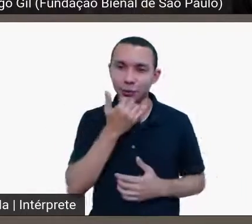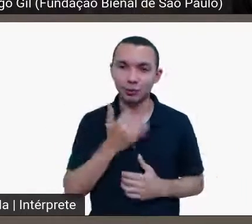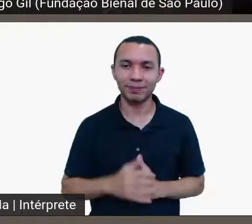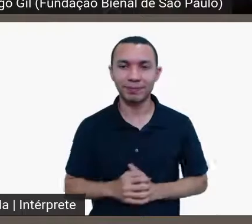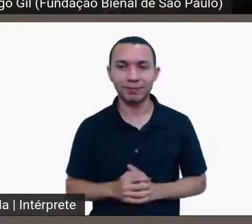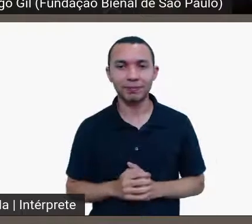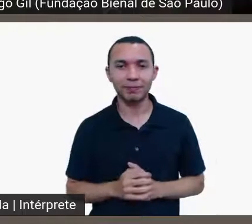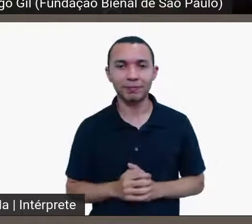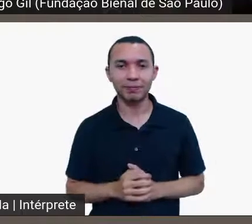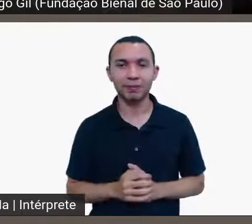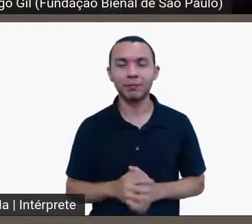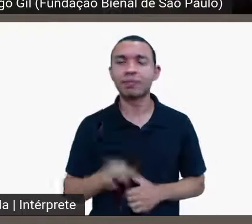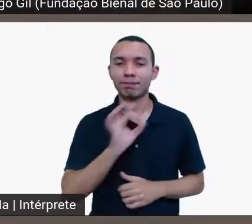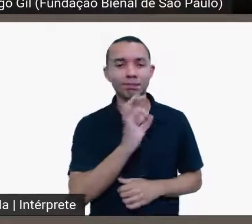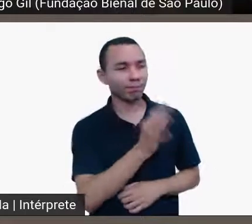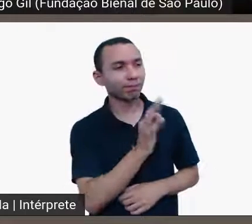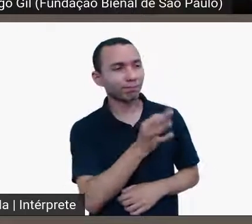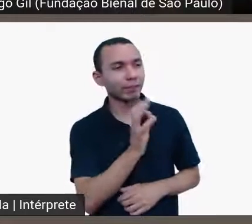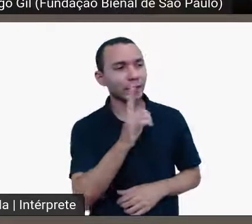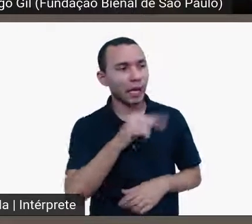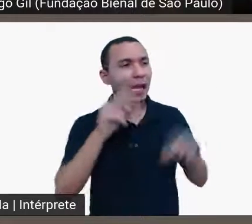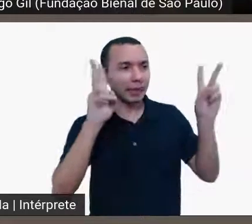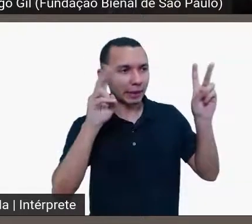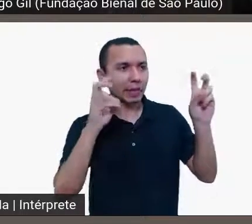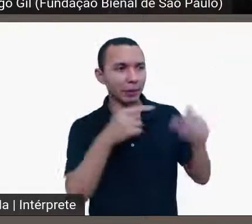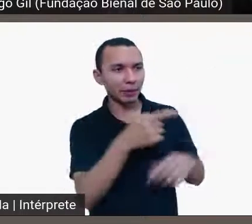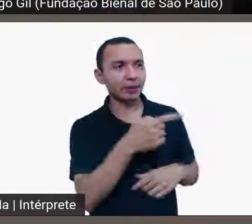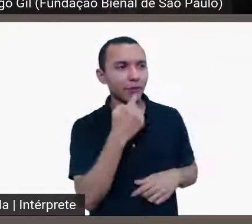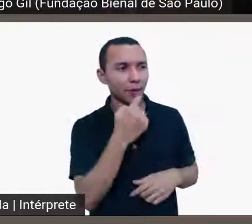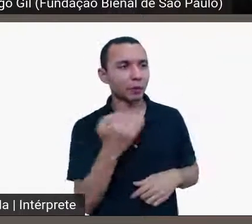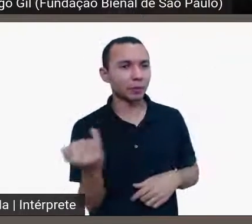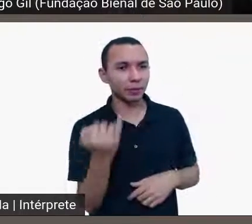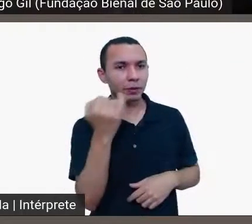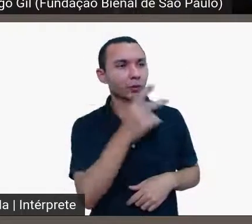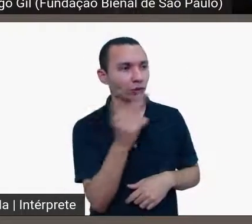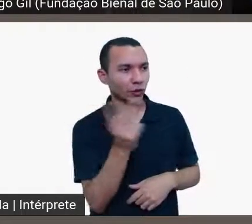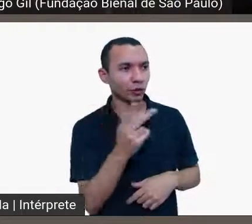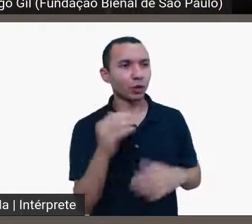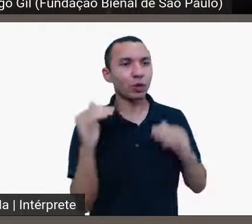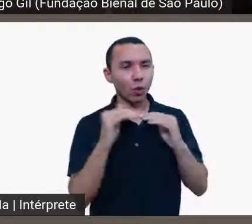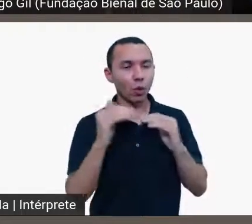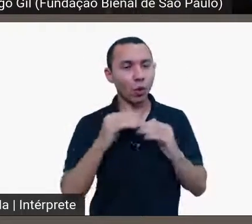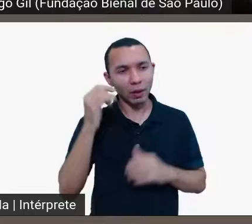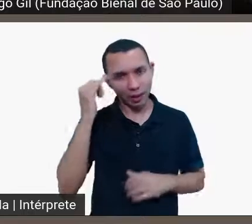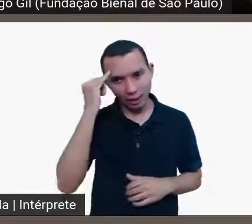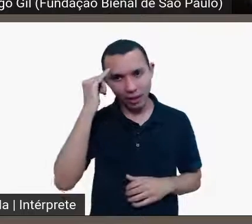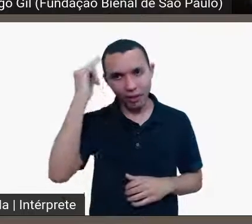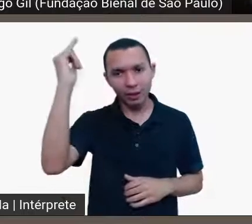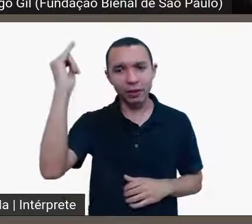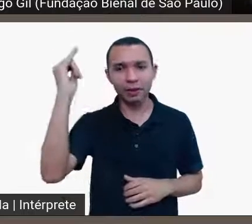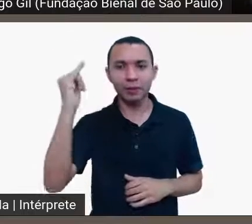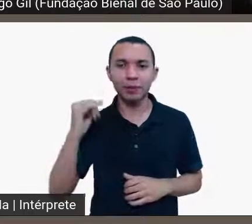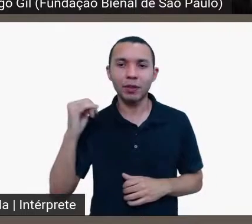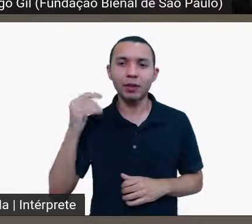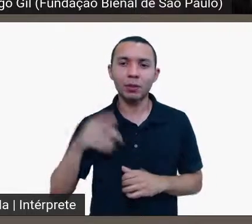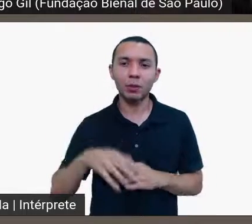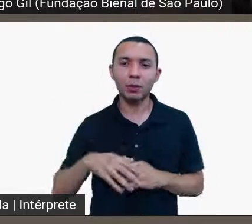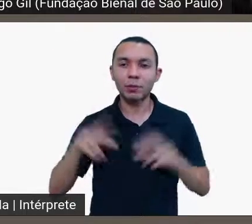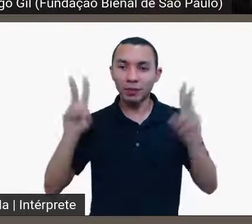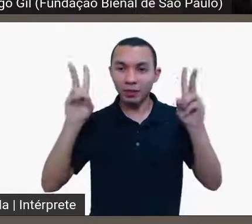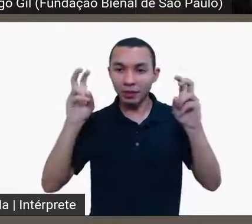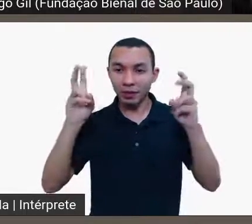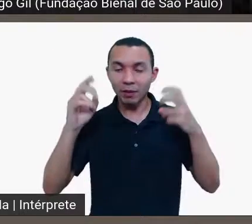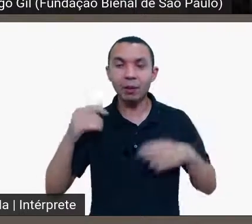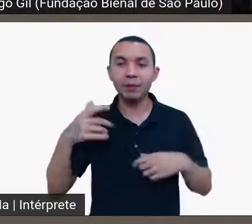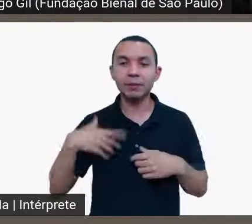Não, é isso mesmo. Acho que isso é uma boa questão. Eu acho que, assim, vocês dois concordam na ideia de que o discurso sobre a modernidade